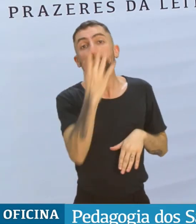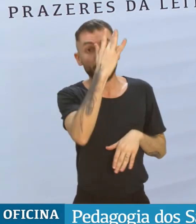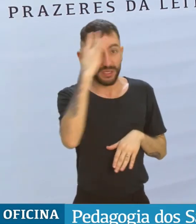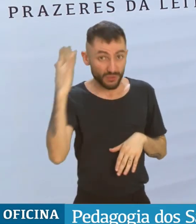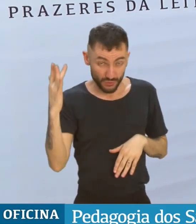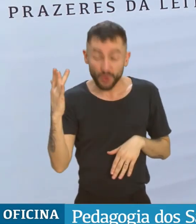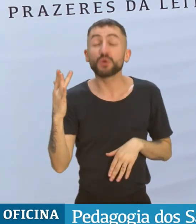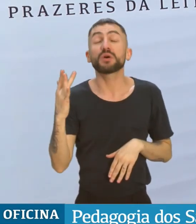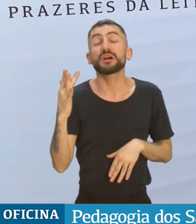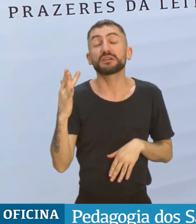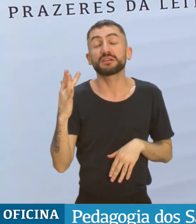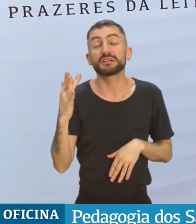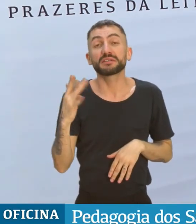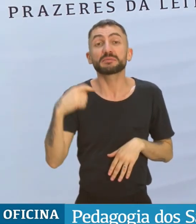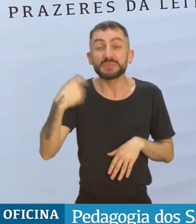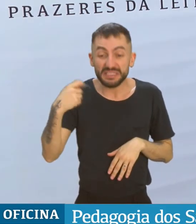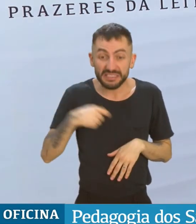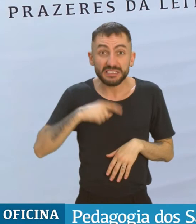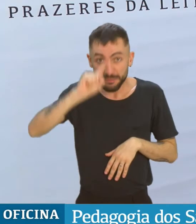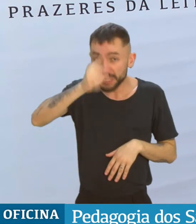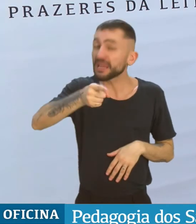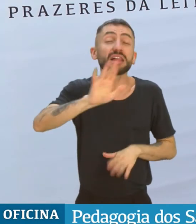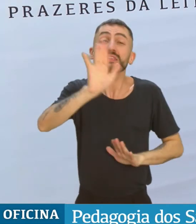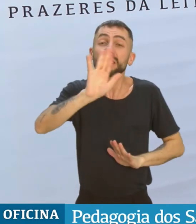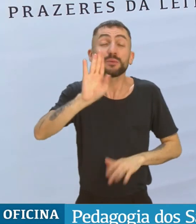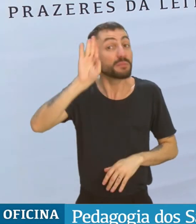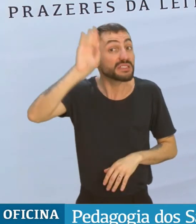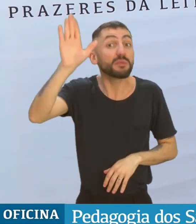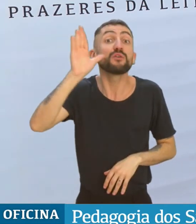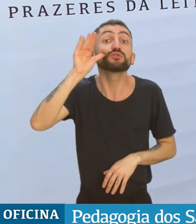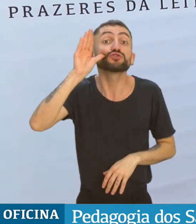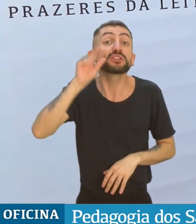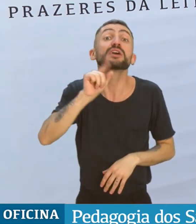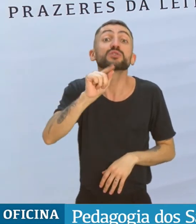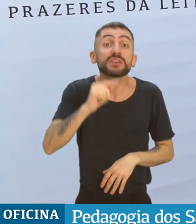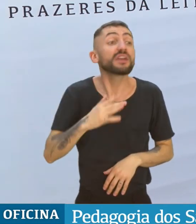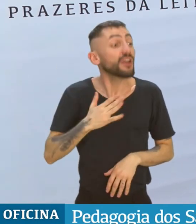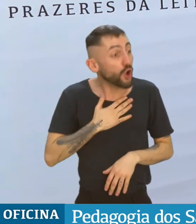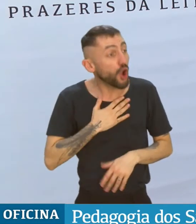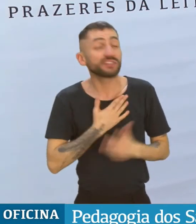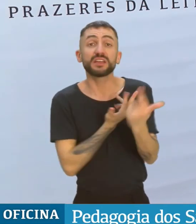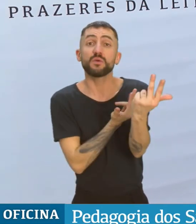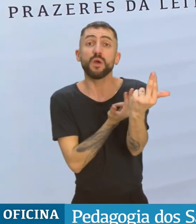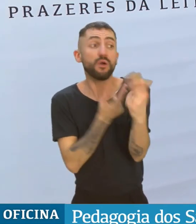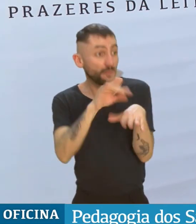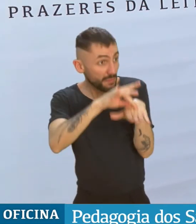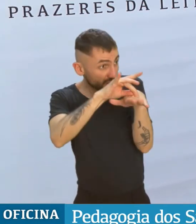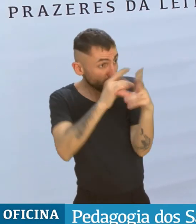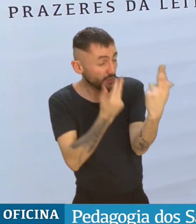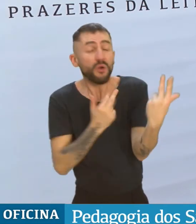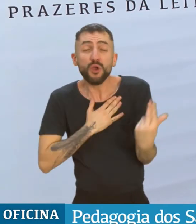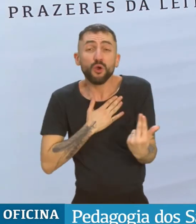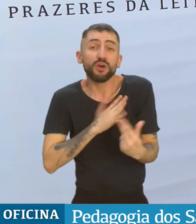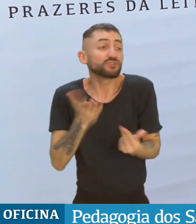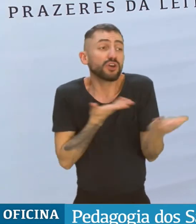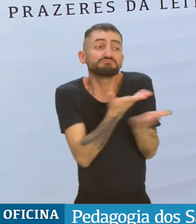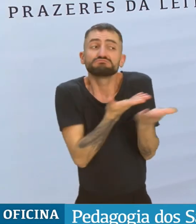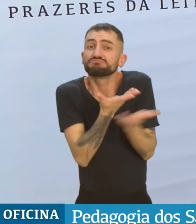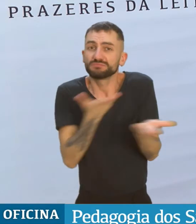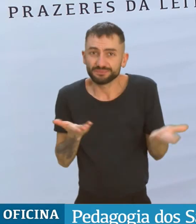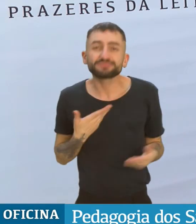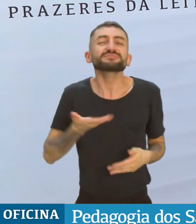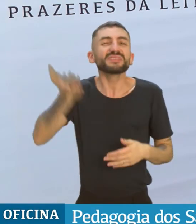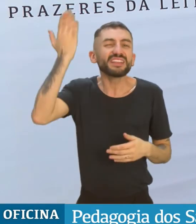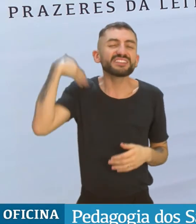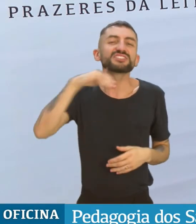de pessoas, gente que gosta de gente, sabe? Eu fiz um bate-papo com a Janaína França umas 2 semanas